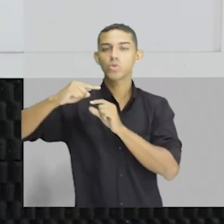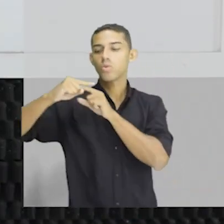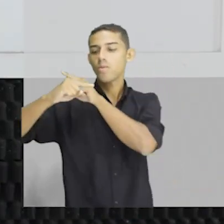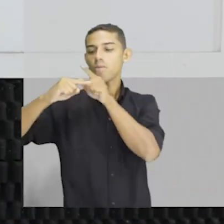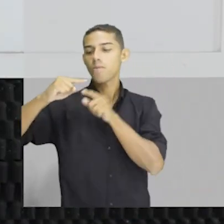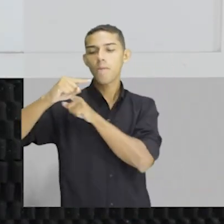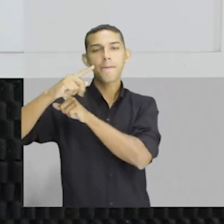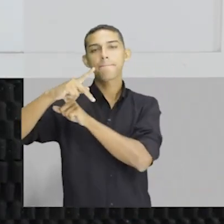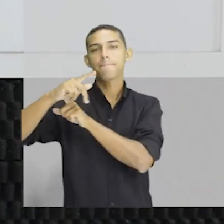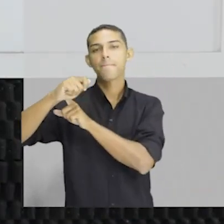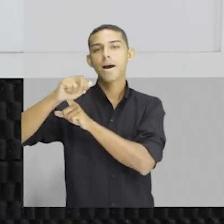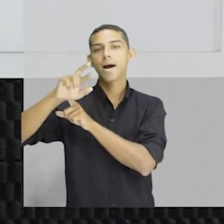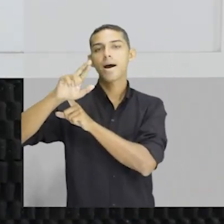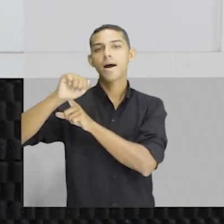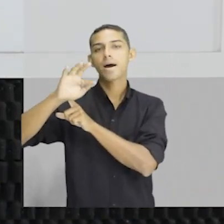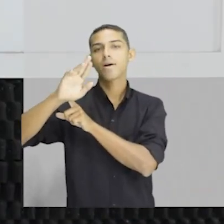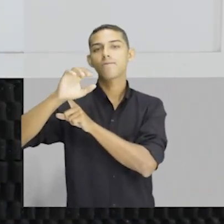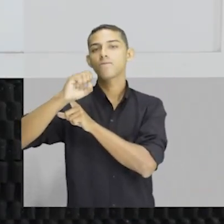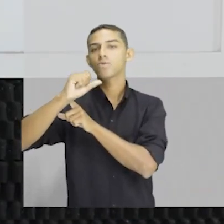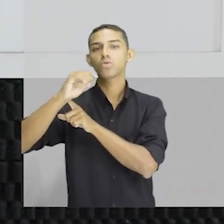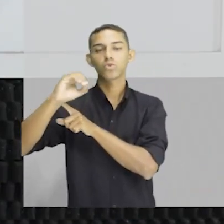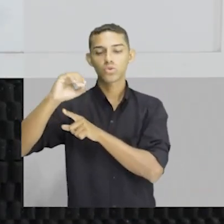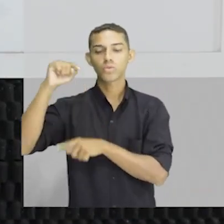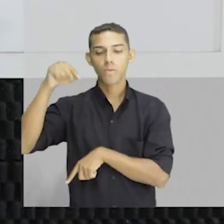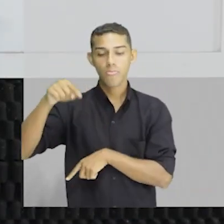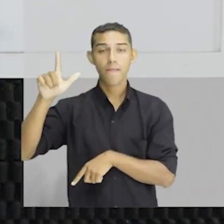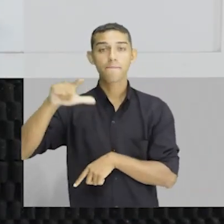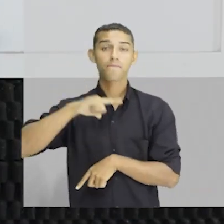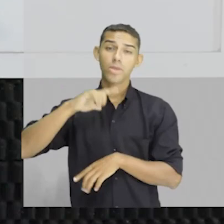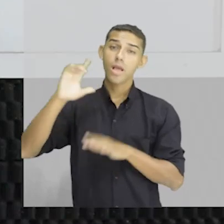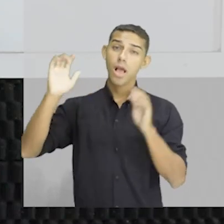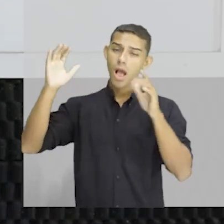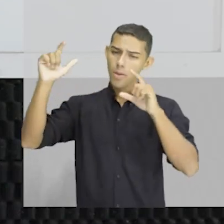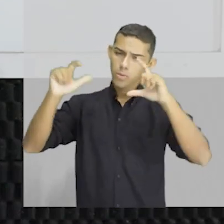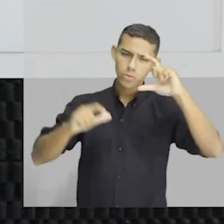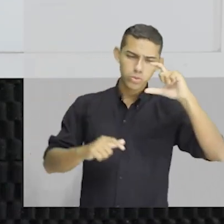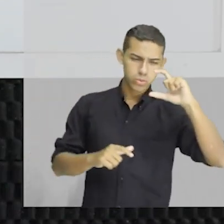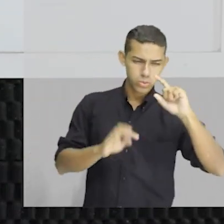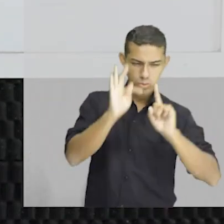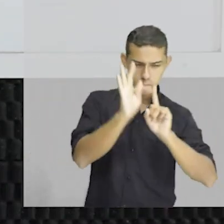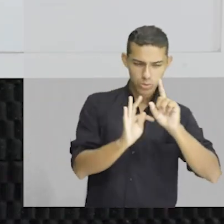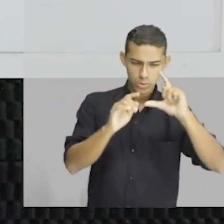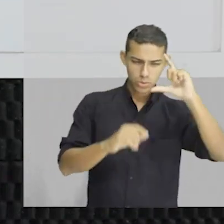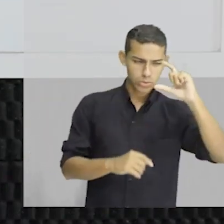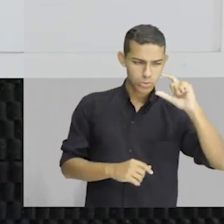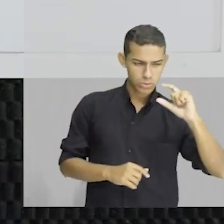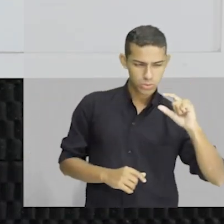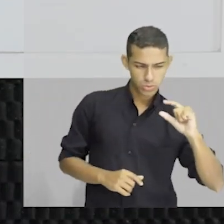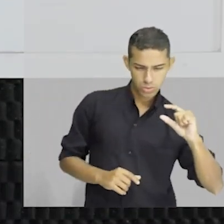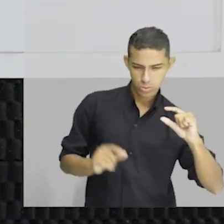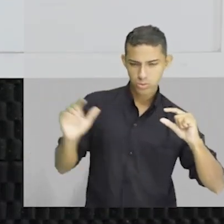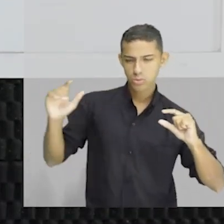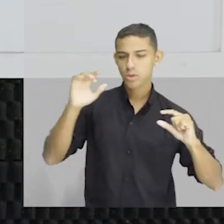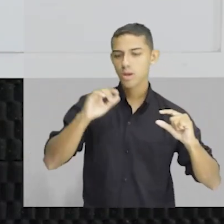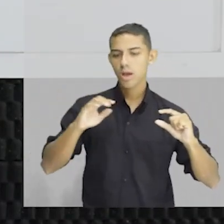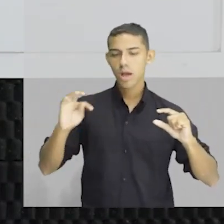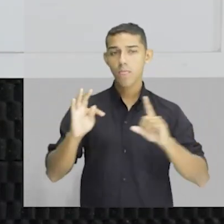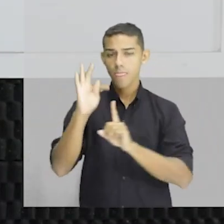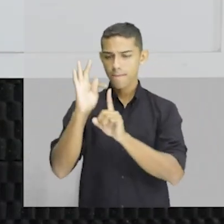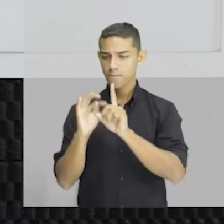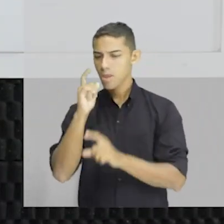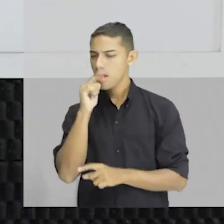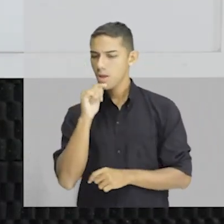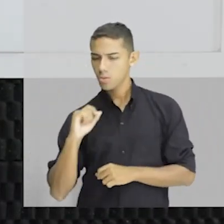parafuso tá então a temperatura do parafuso tende a diminuir e a temperatura da água tende a aumentar